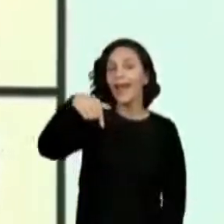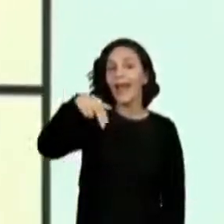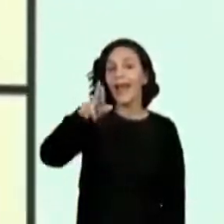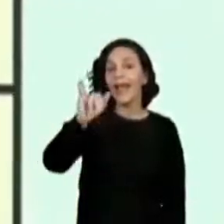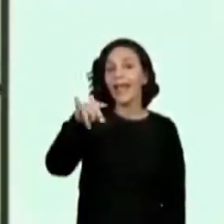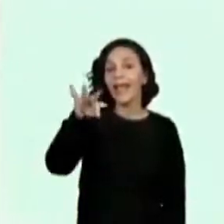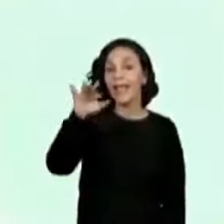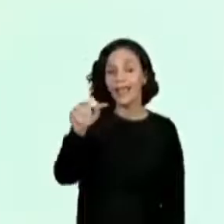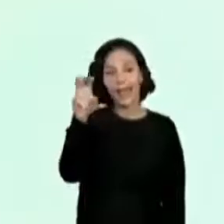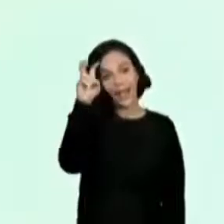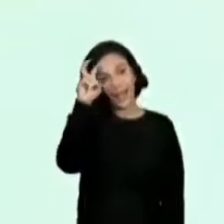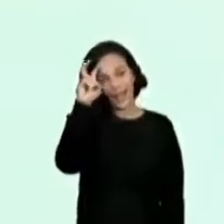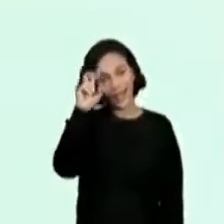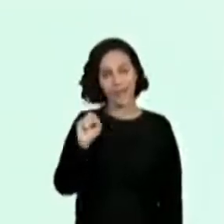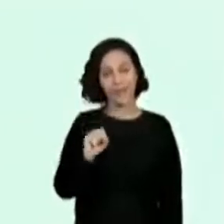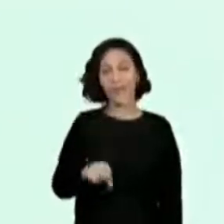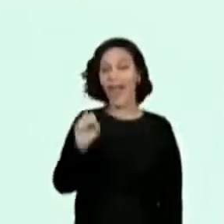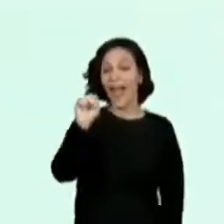Sexta-feira,